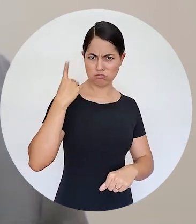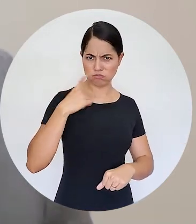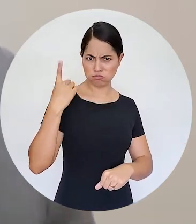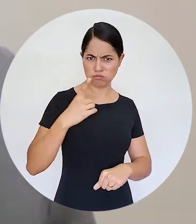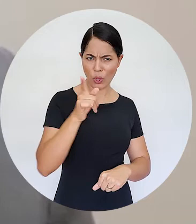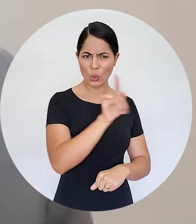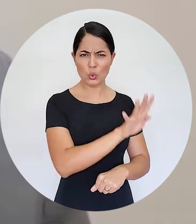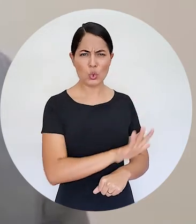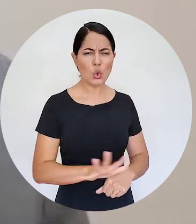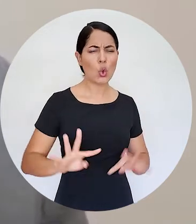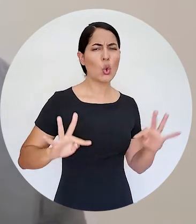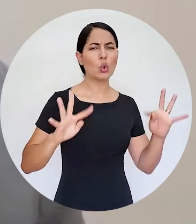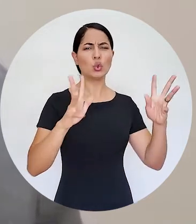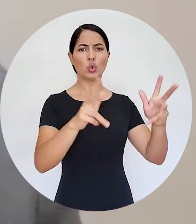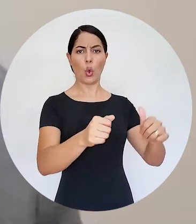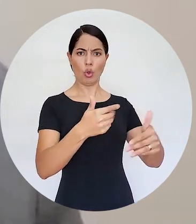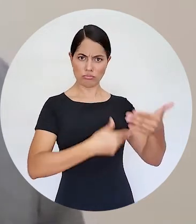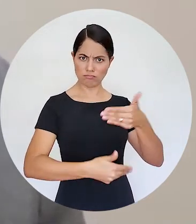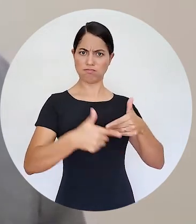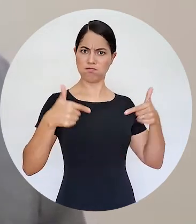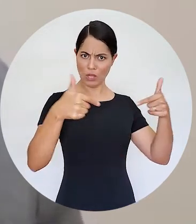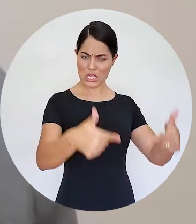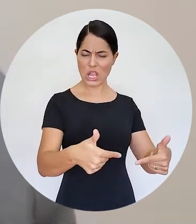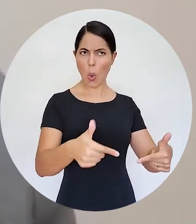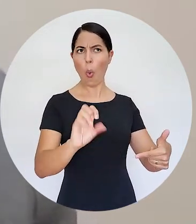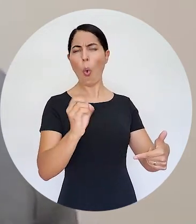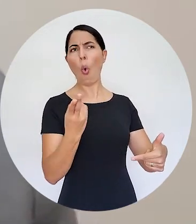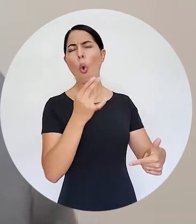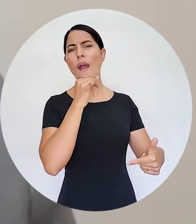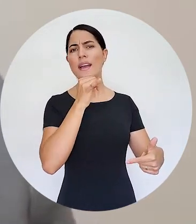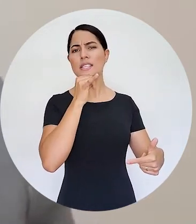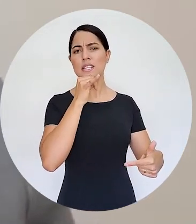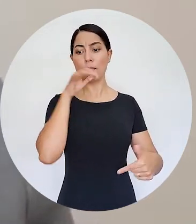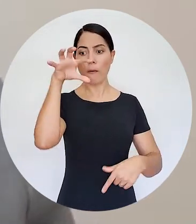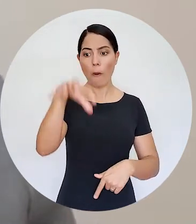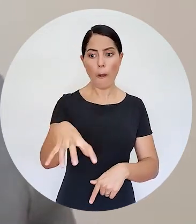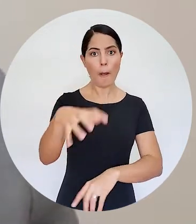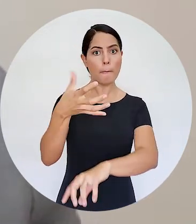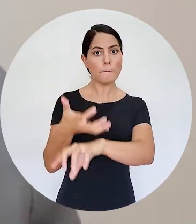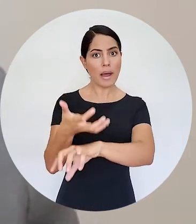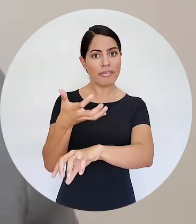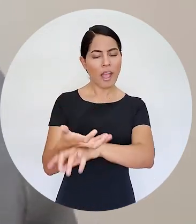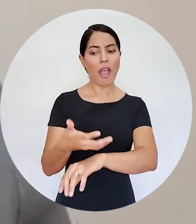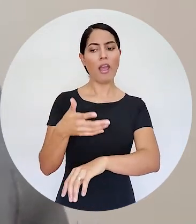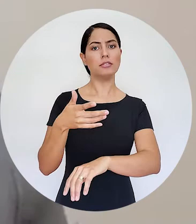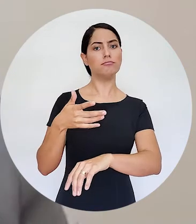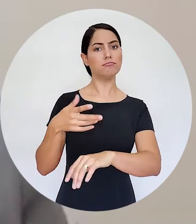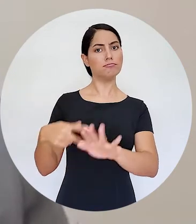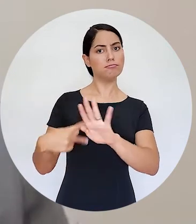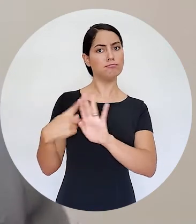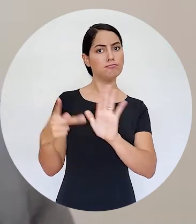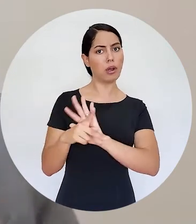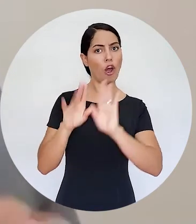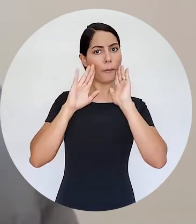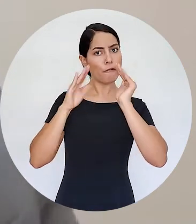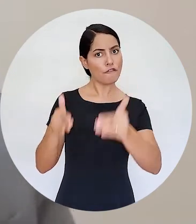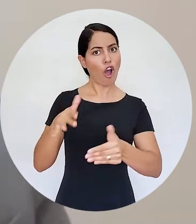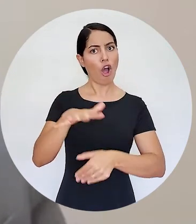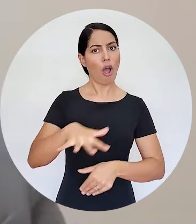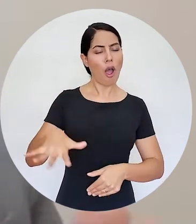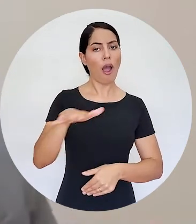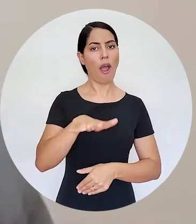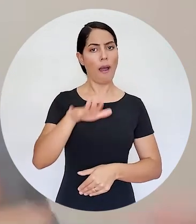generalista que pode atuar em todas as áreas todas as frentes ou ter um objetivo um foco esse